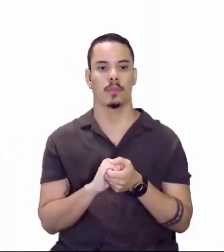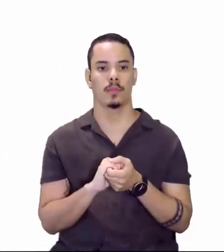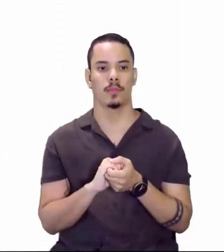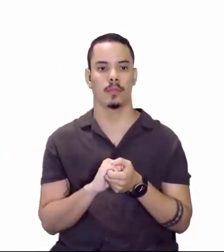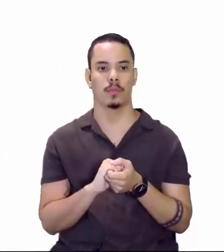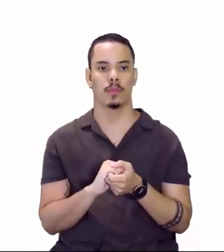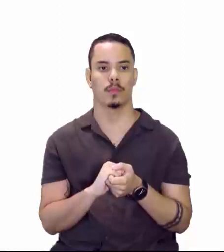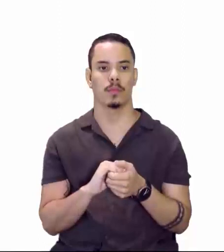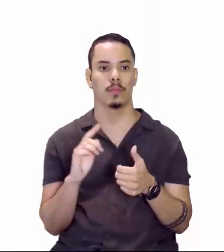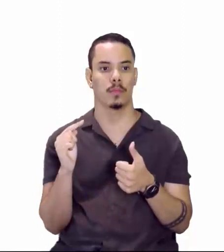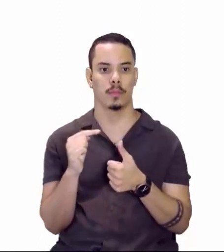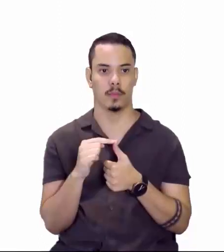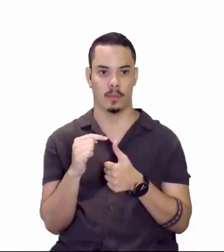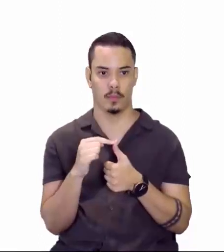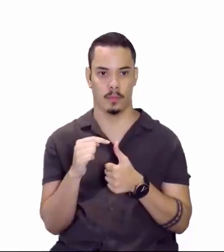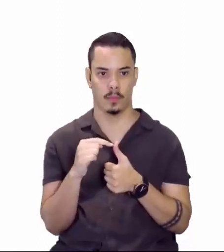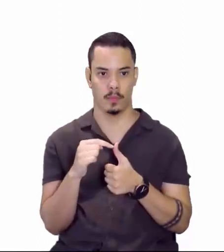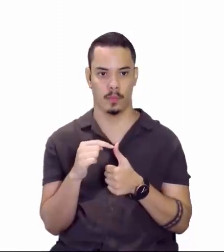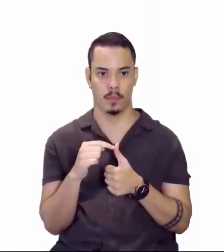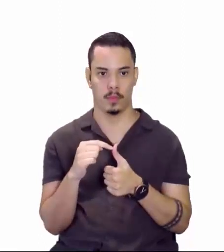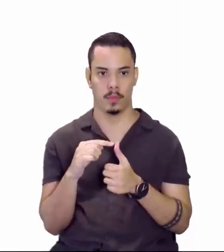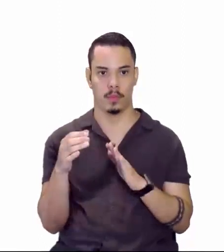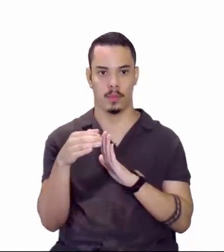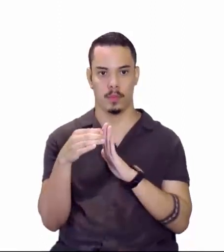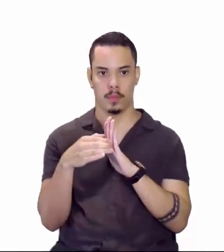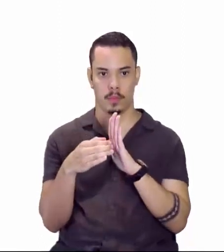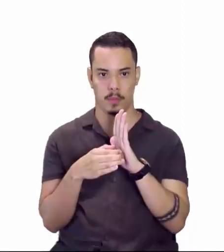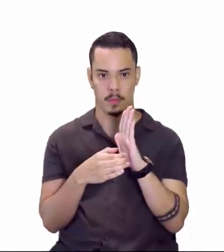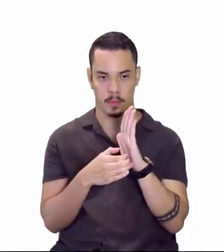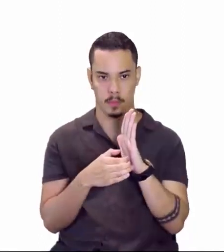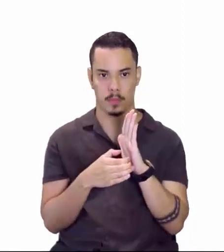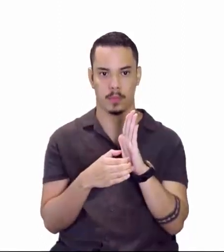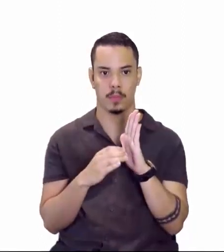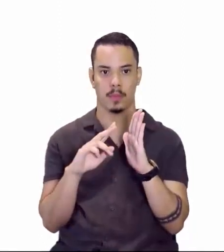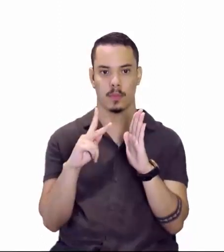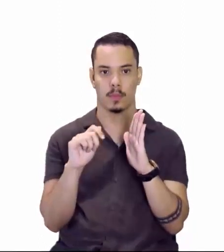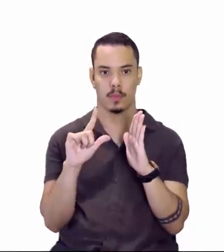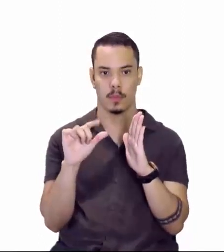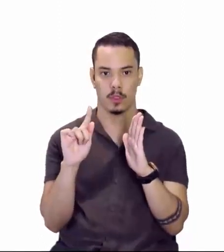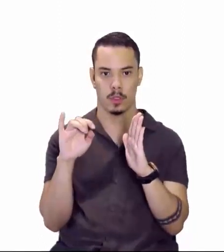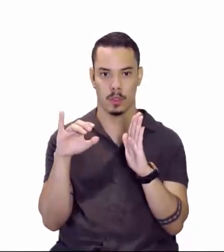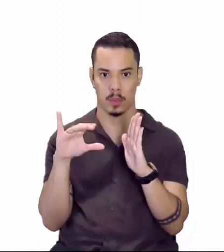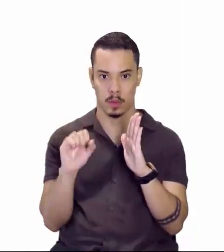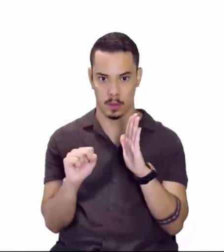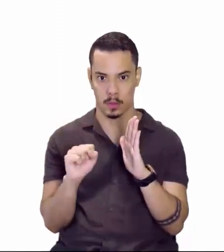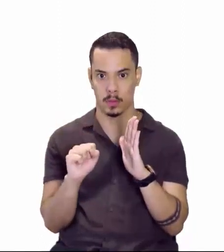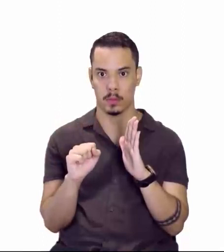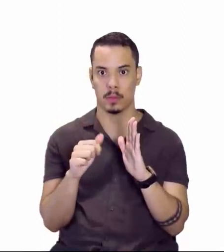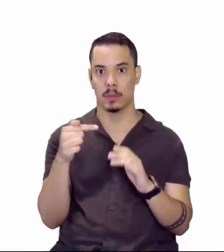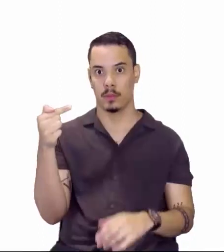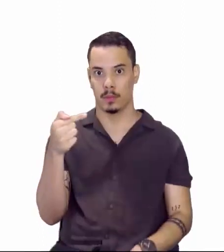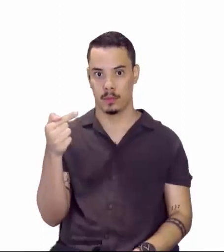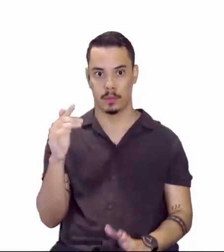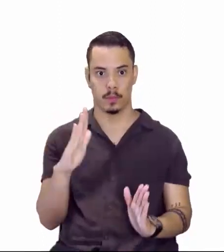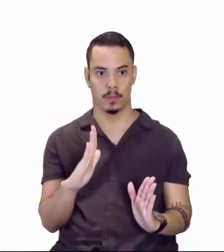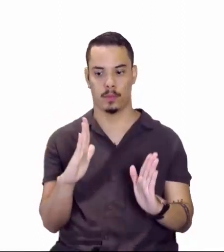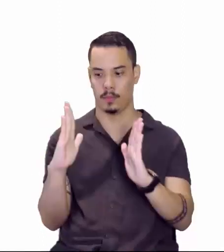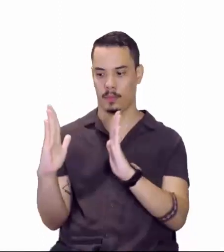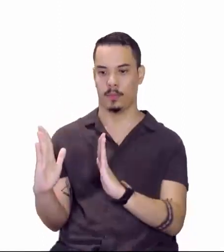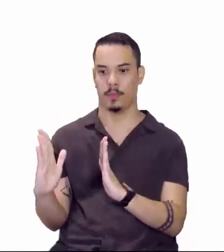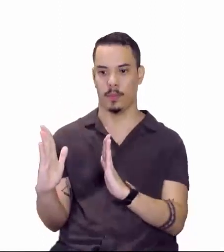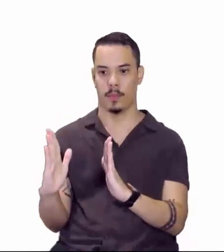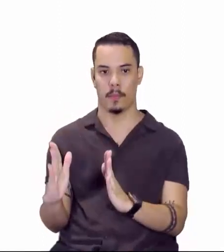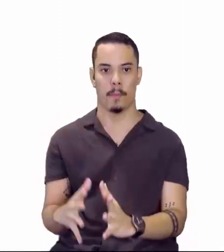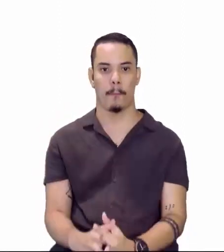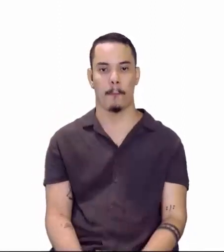na alternativa A, família dos halogênios, e no 7º período, relacionando a família com o